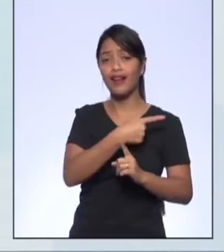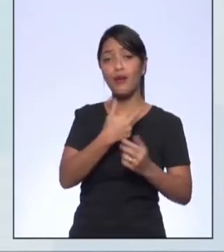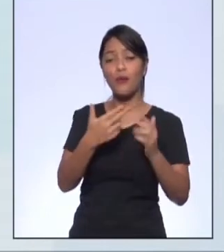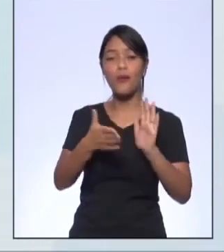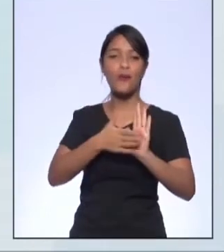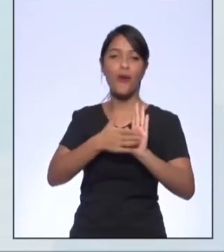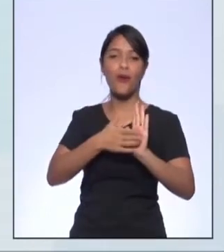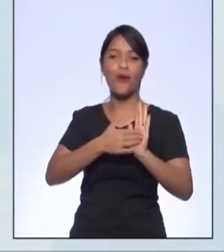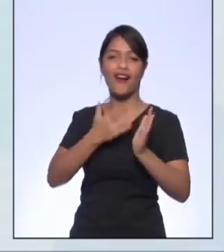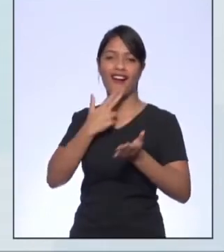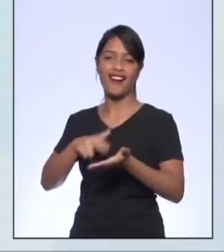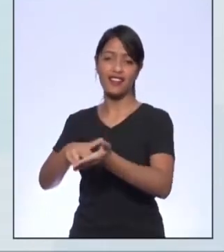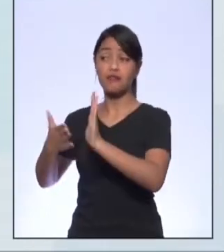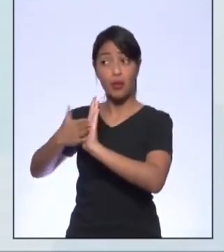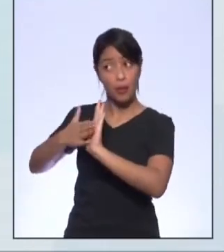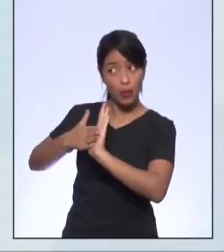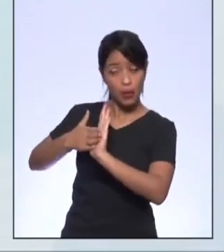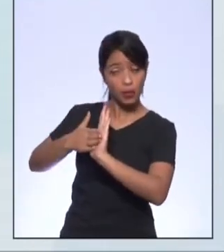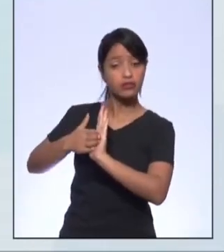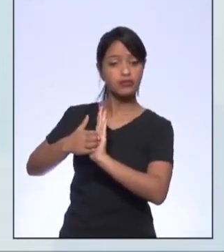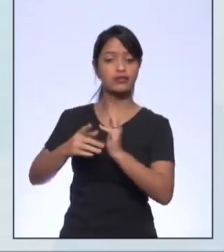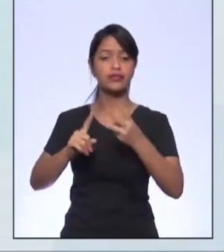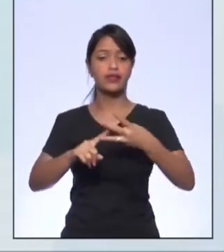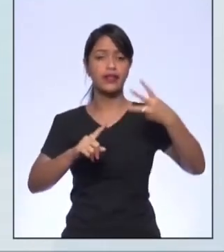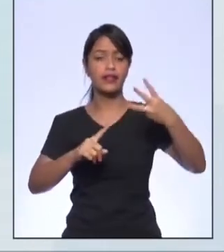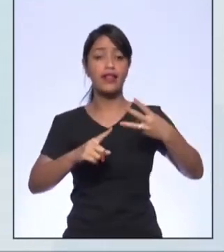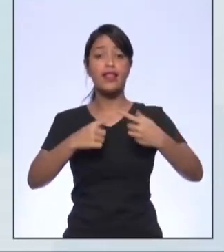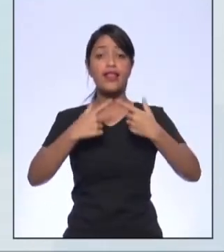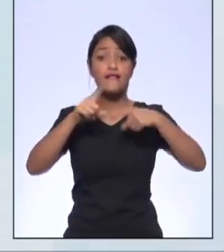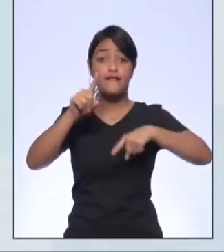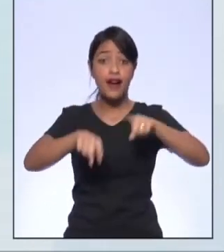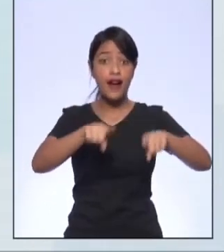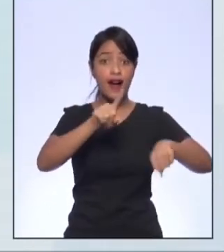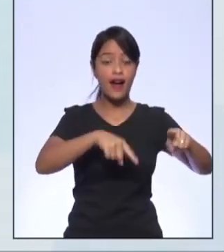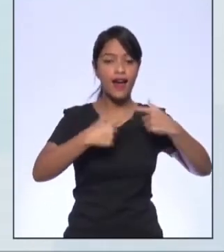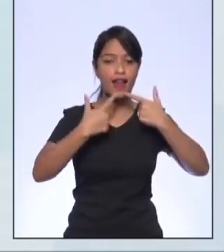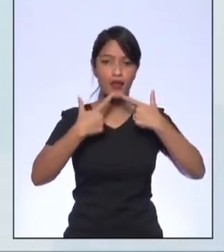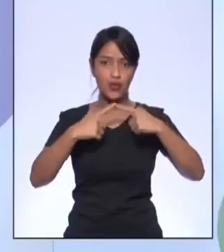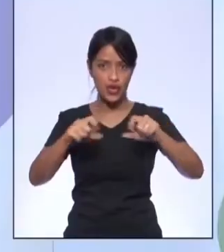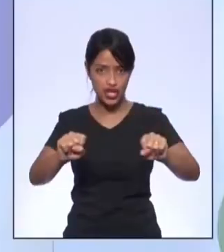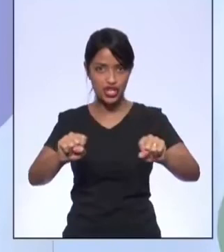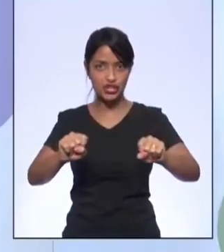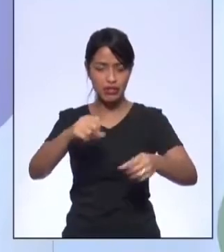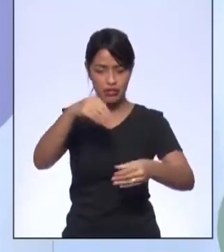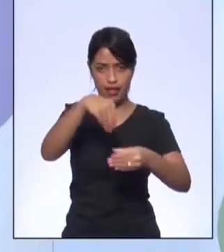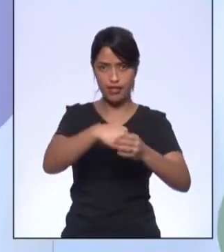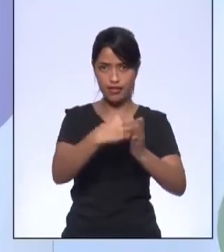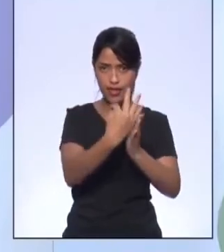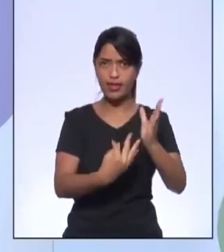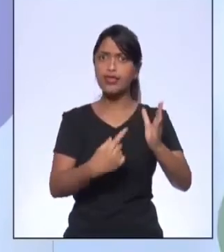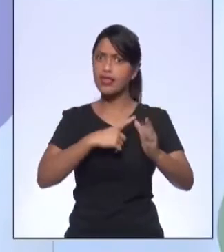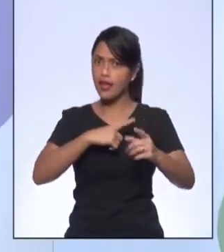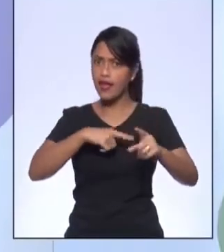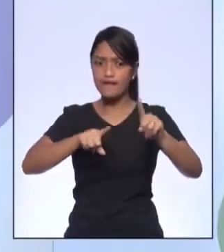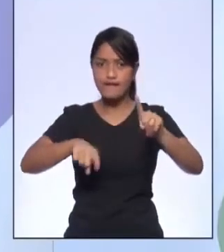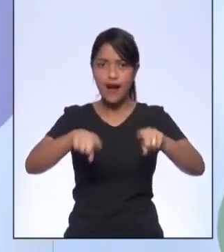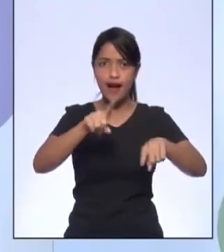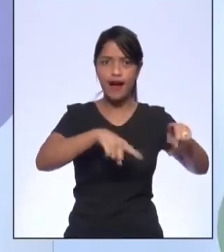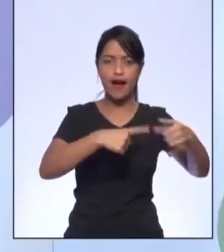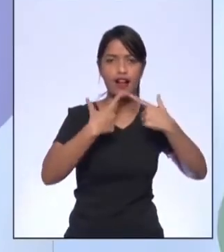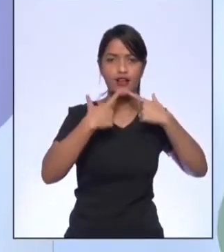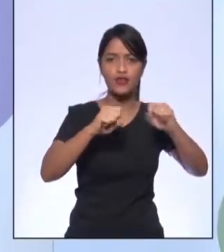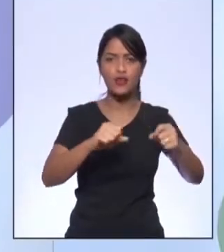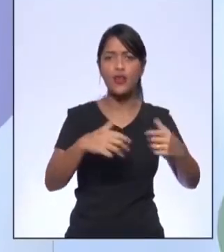terceira, qual foi a variedade linguística empregada na construção do texto? Foi utilizado o coloquial,